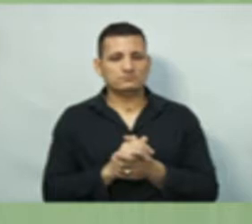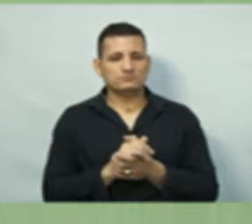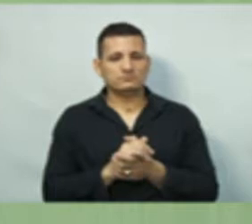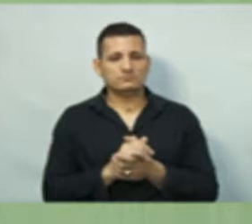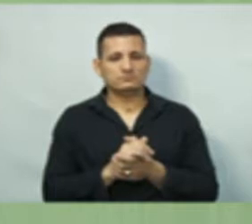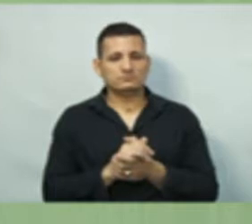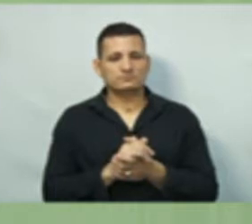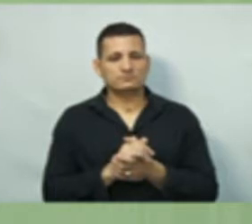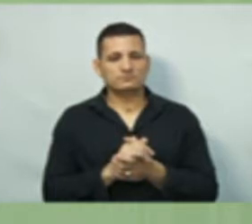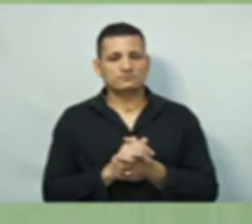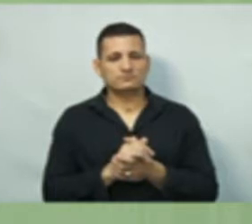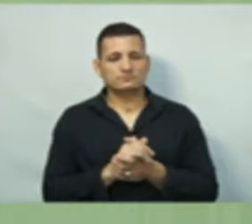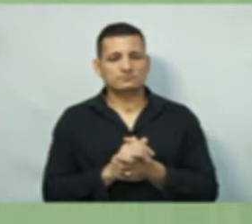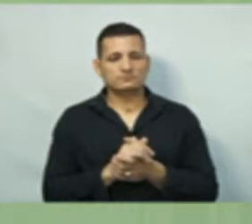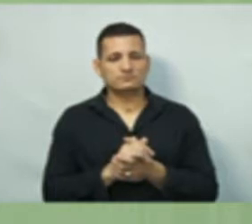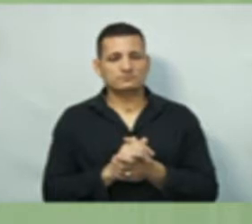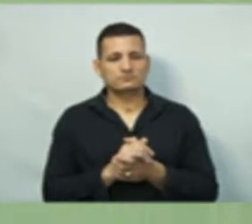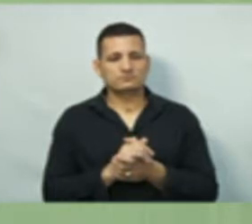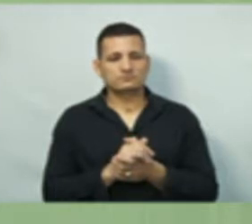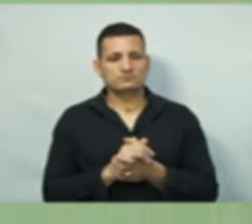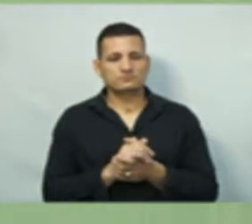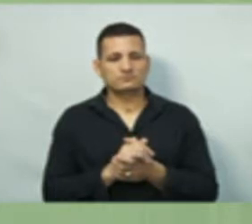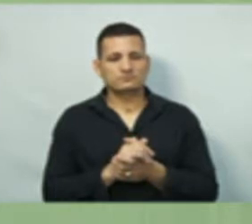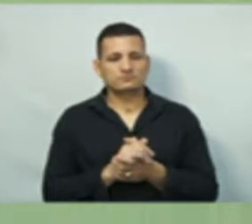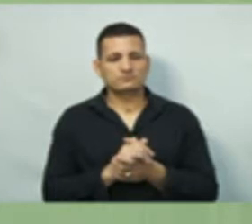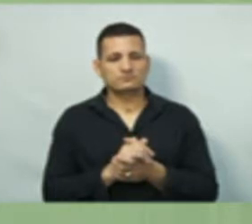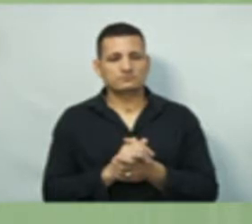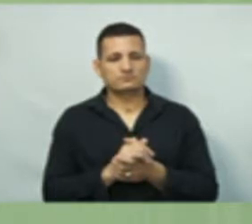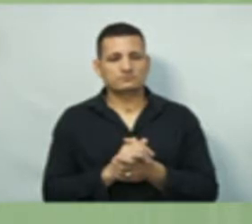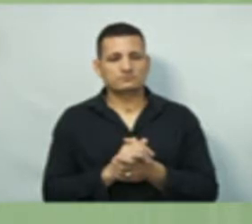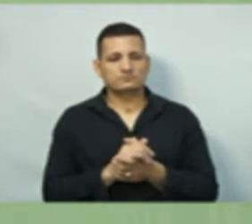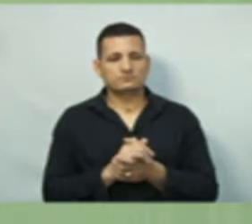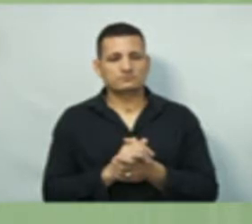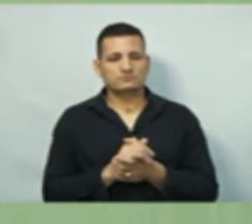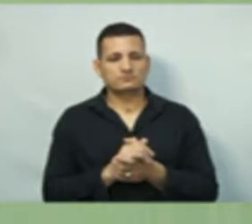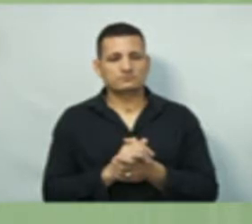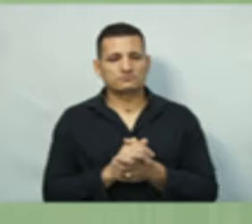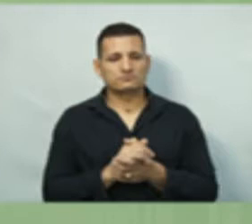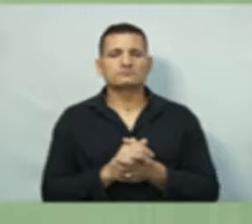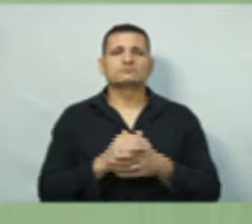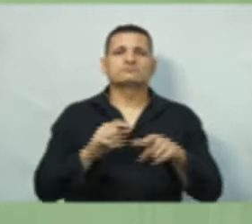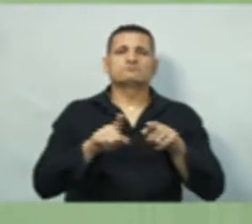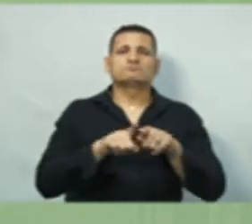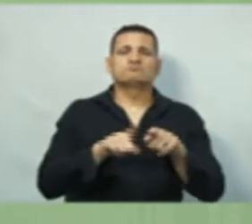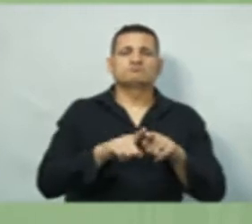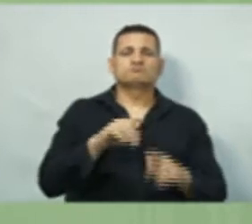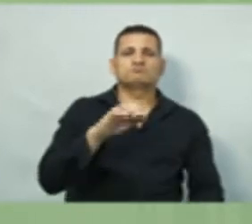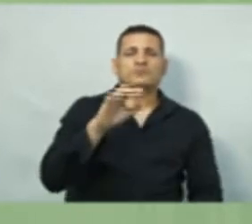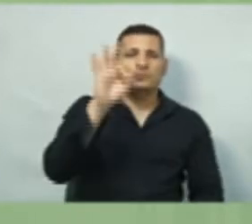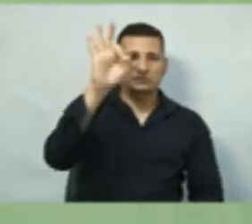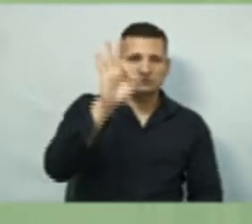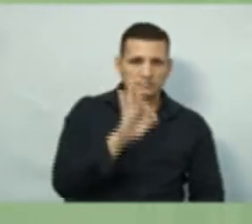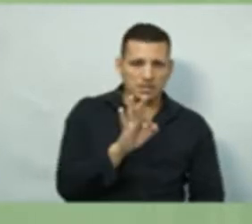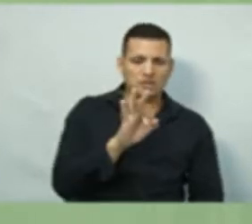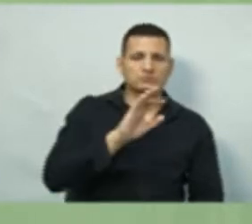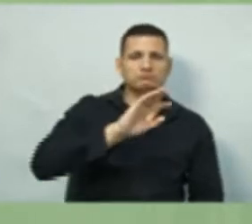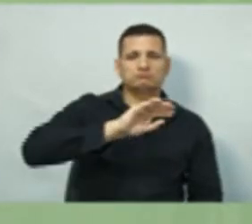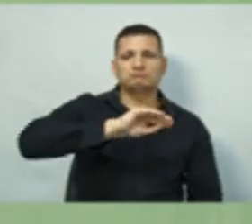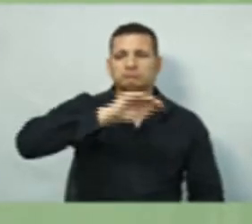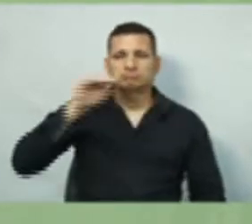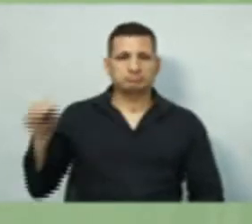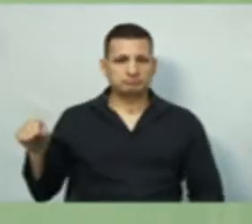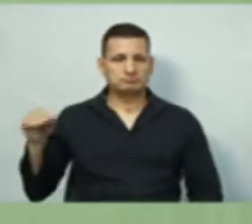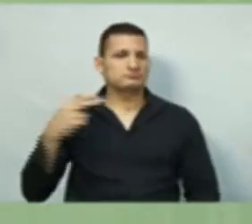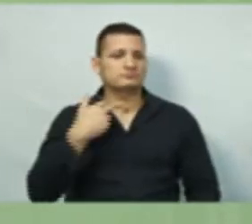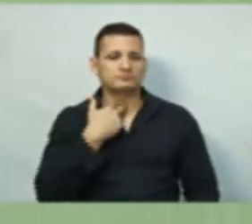a insensibilidade das cotas partes do capital a terceiros estranhos à sociedade. Esse in significa